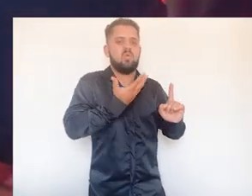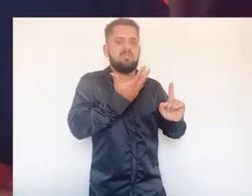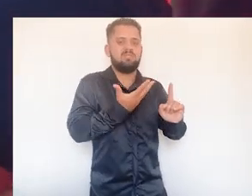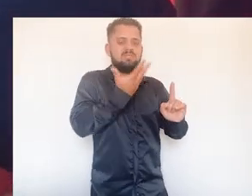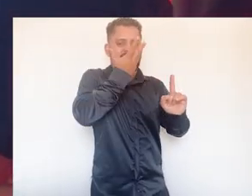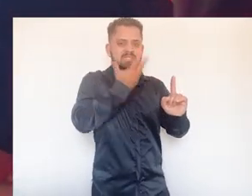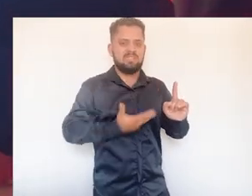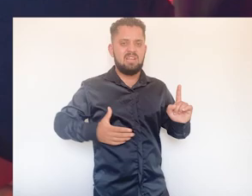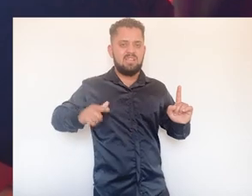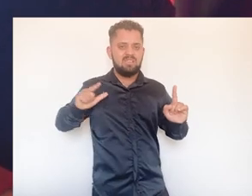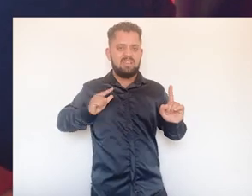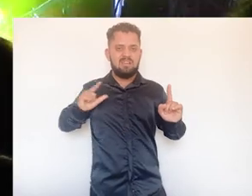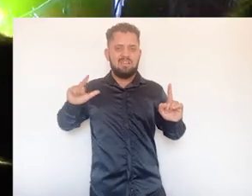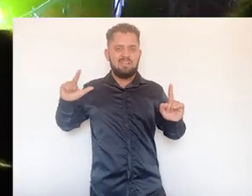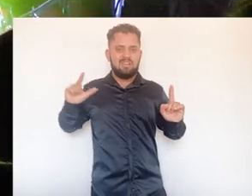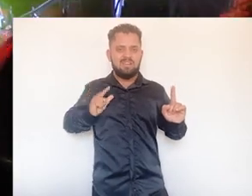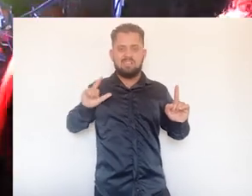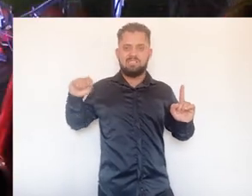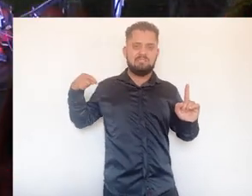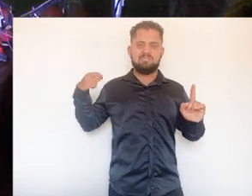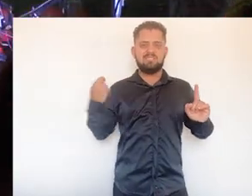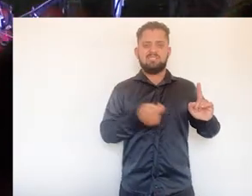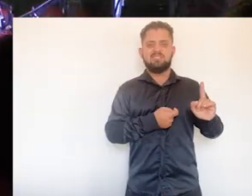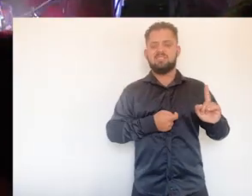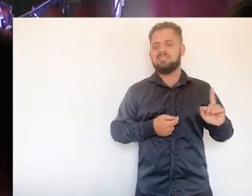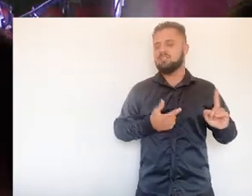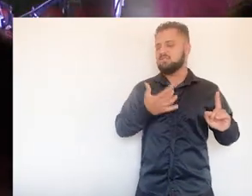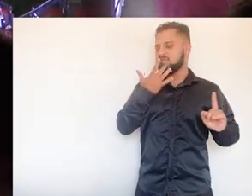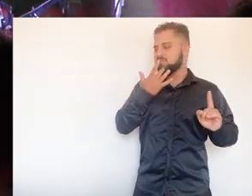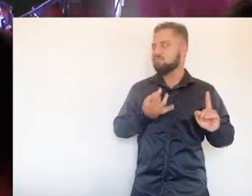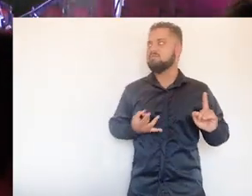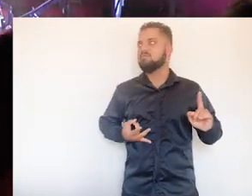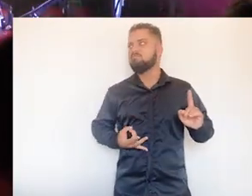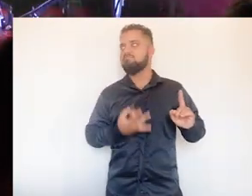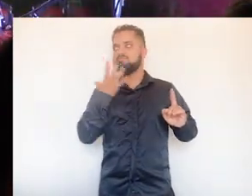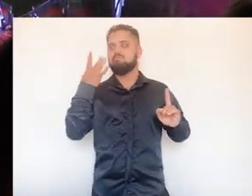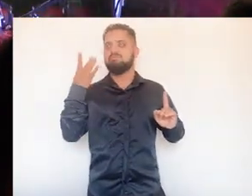você minha demora.